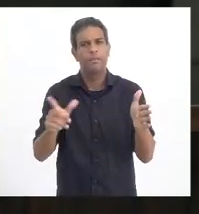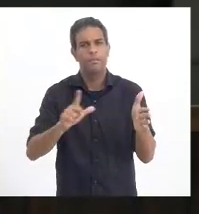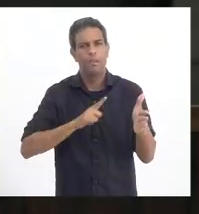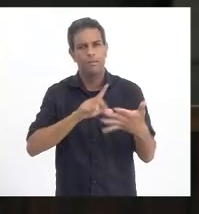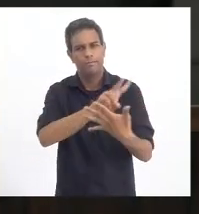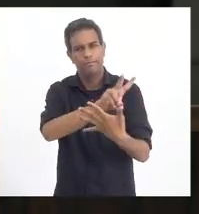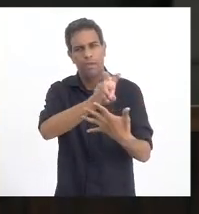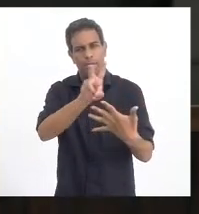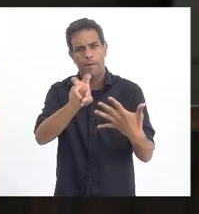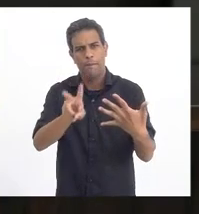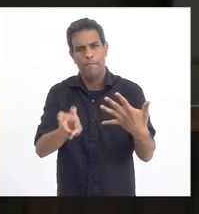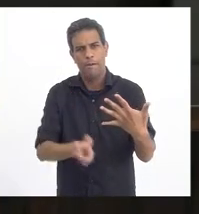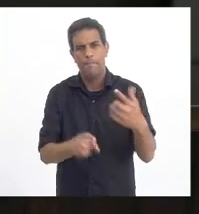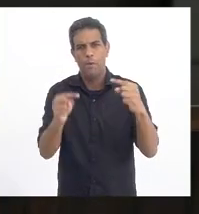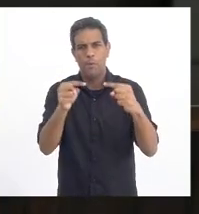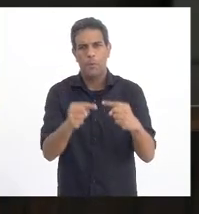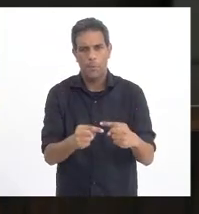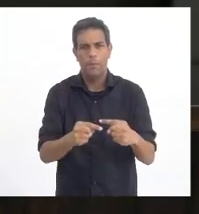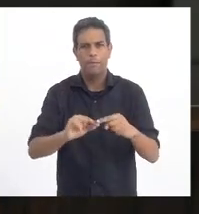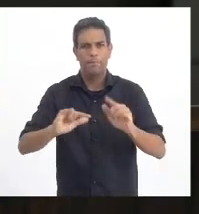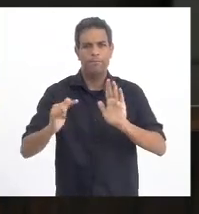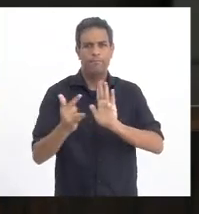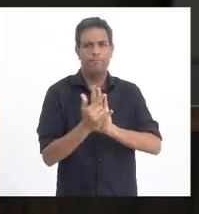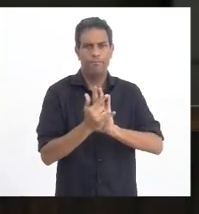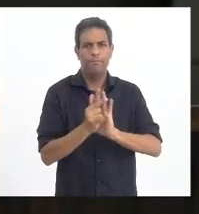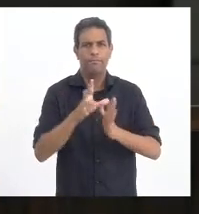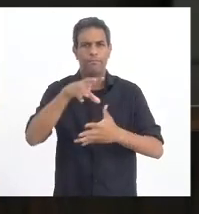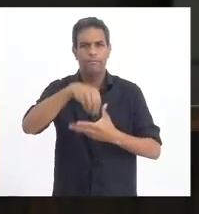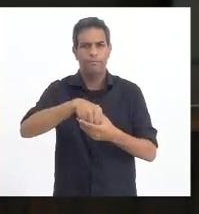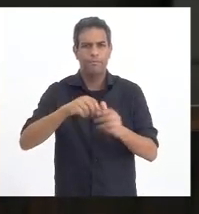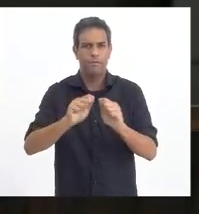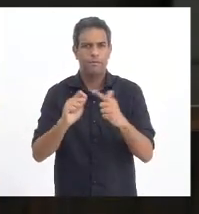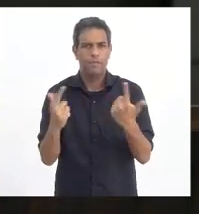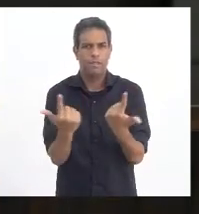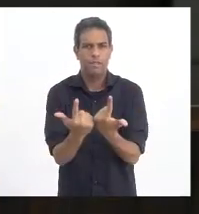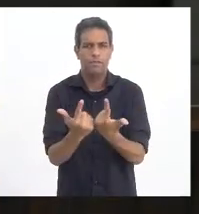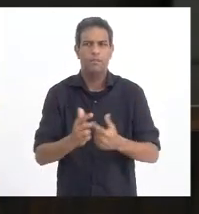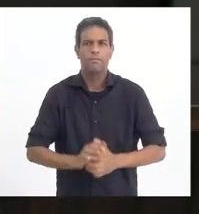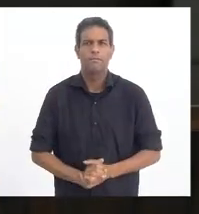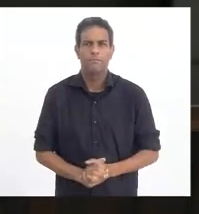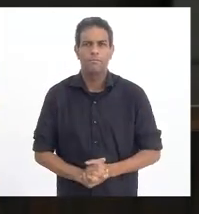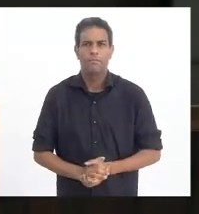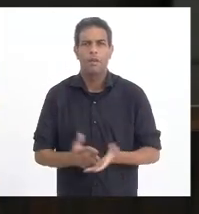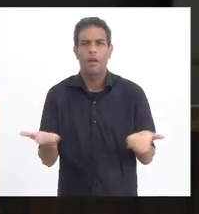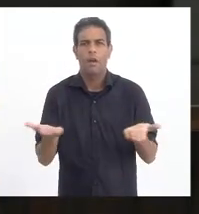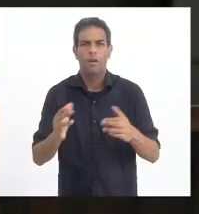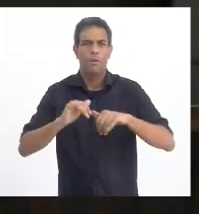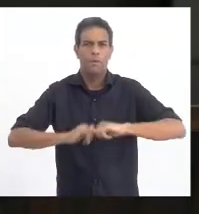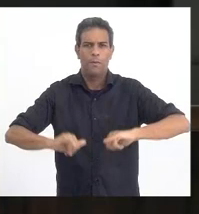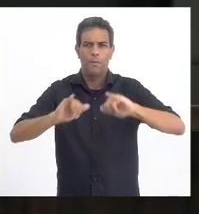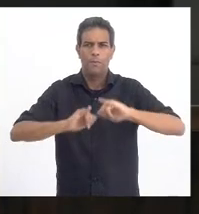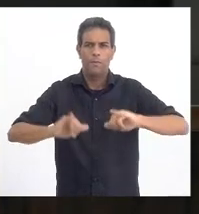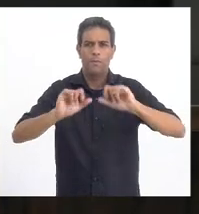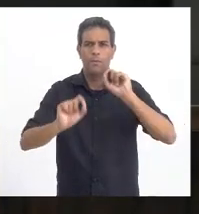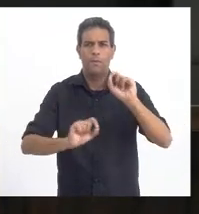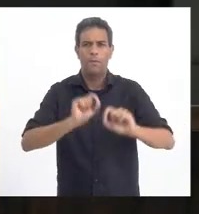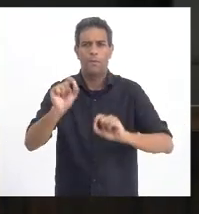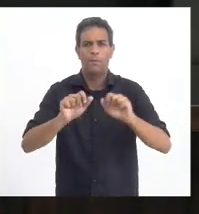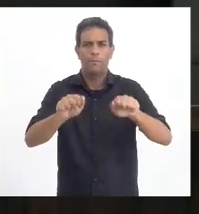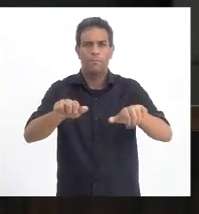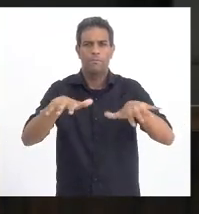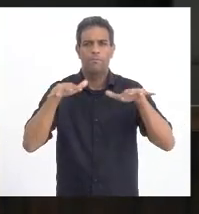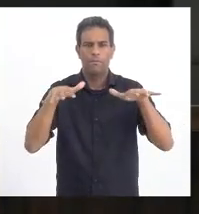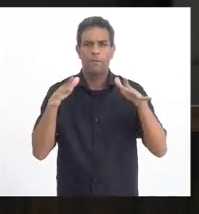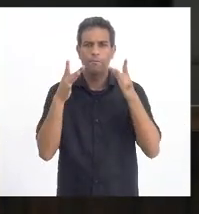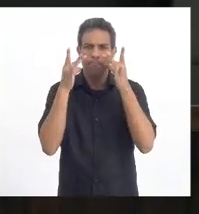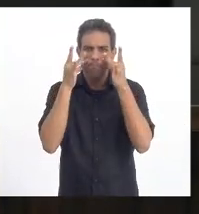termos e regimentais e convocamos e para audiência